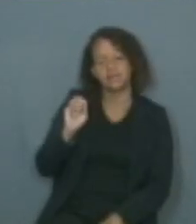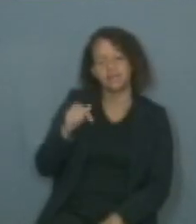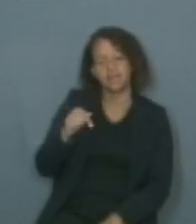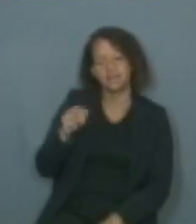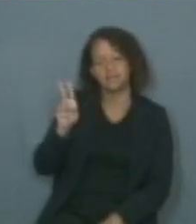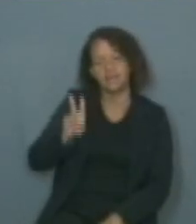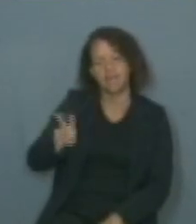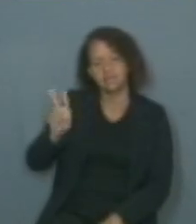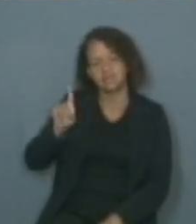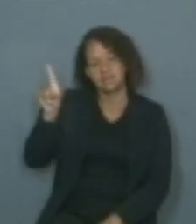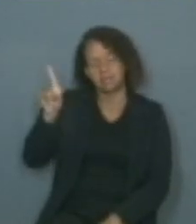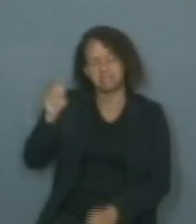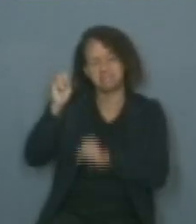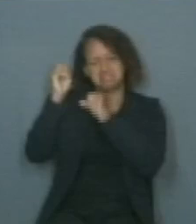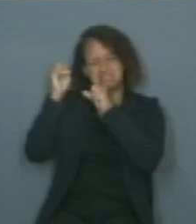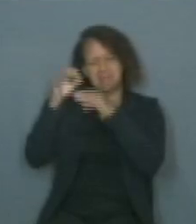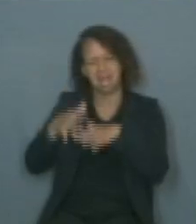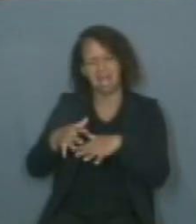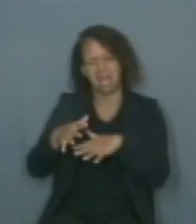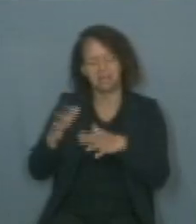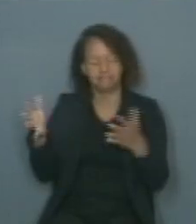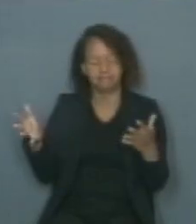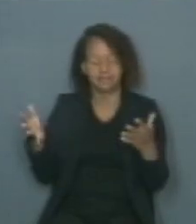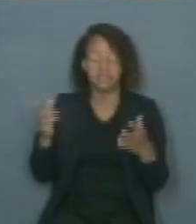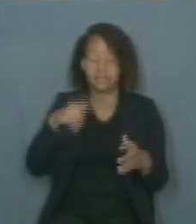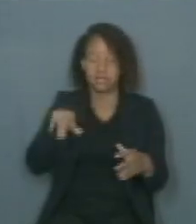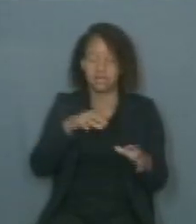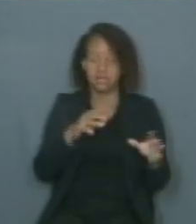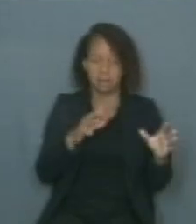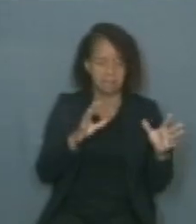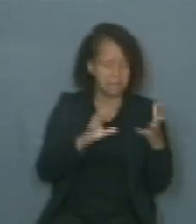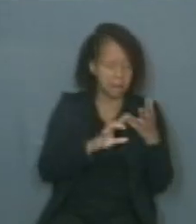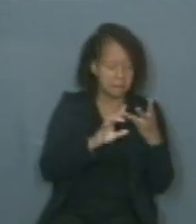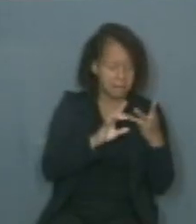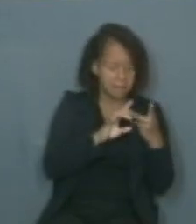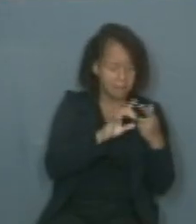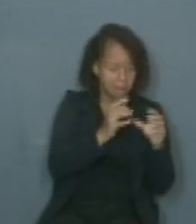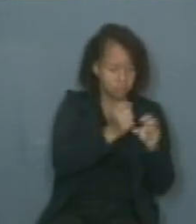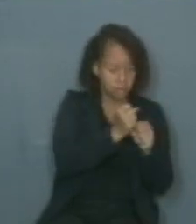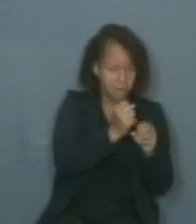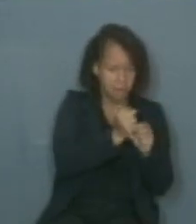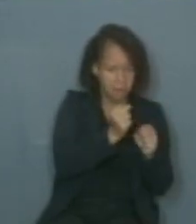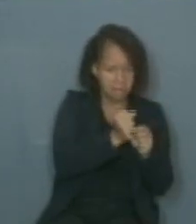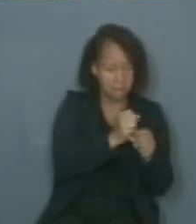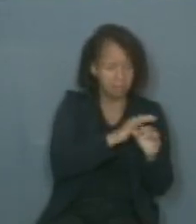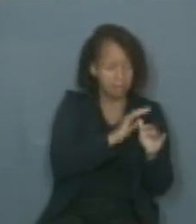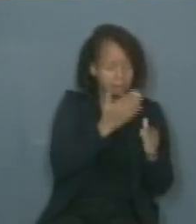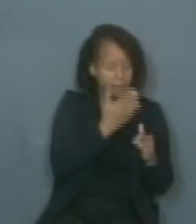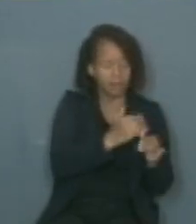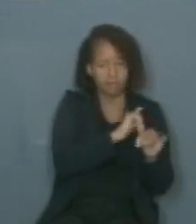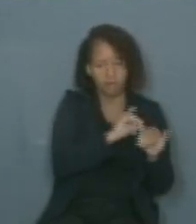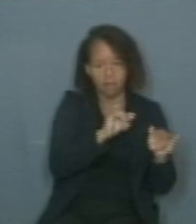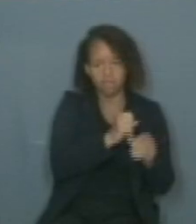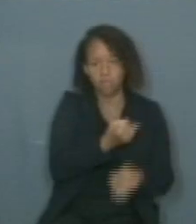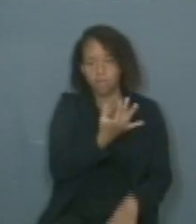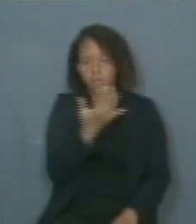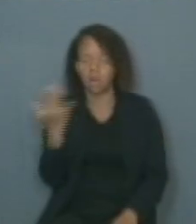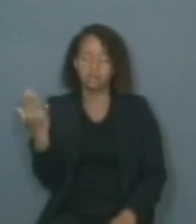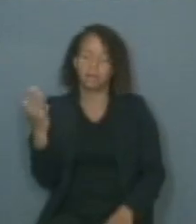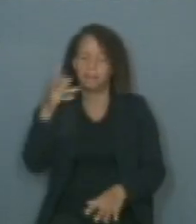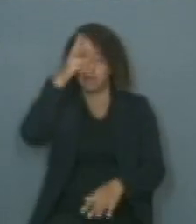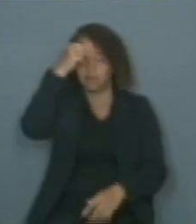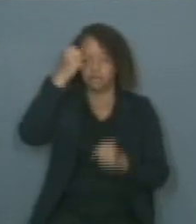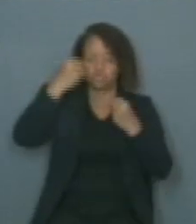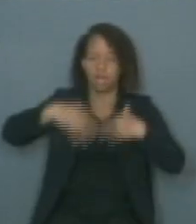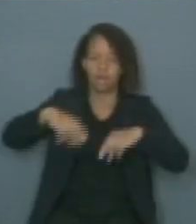Uma tragédia anunciada. Se a gente somar, fazer esse pedido de informação, o quanto a prefeitura já gastou